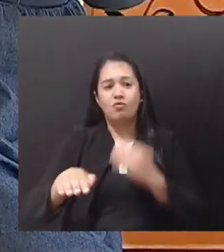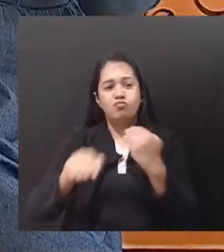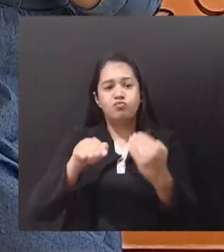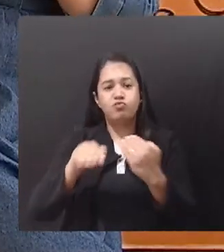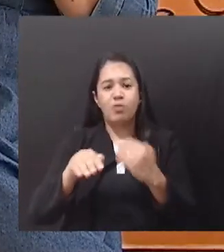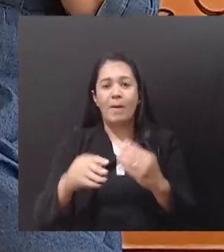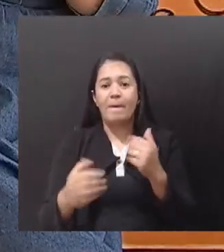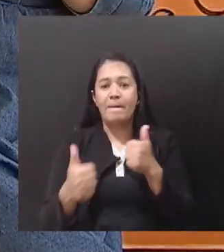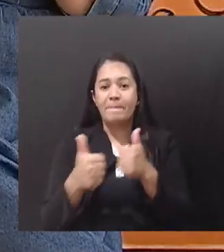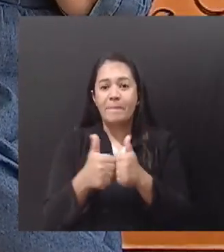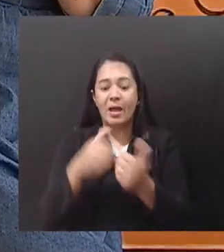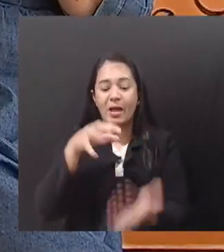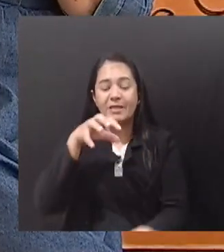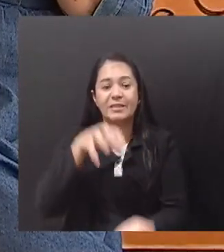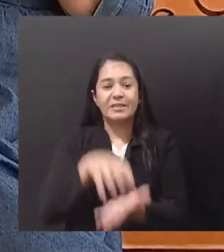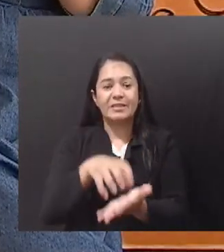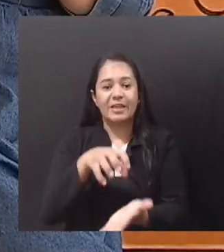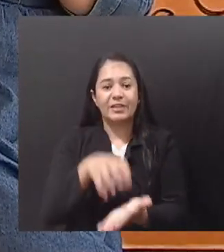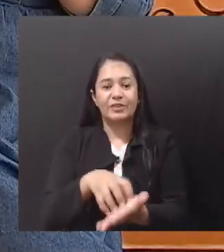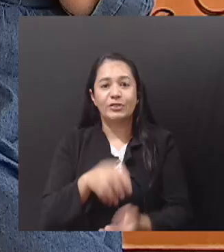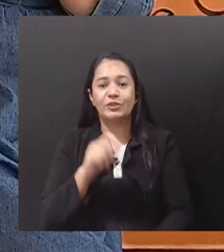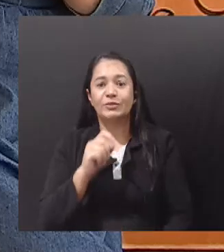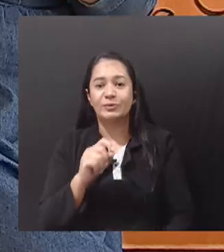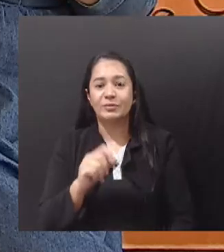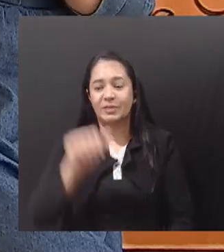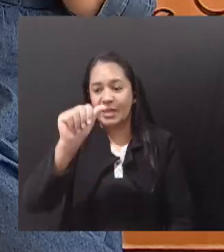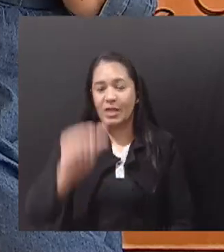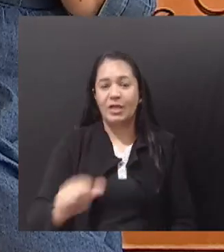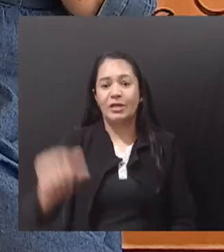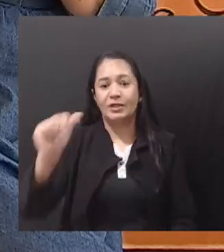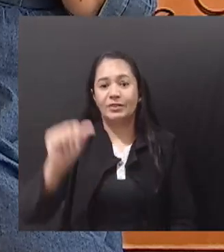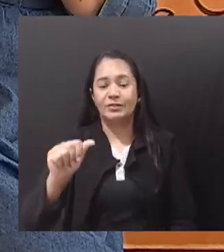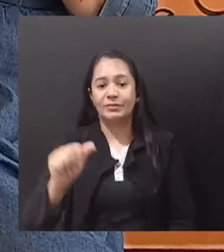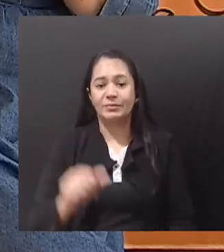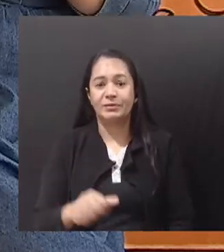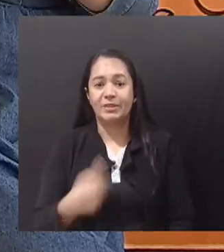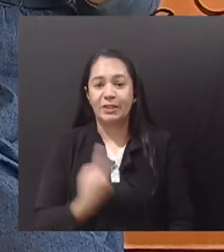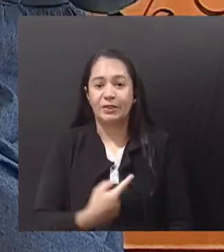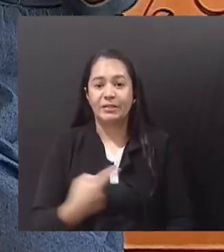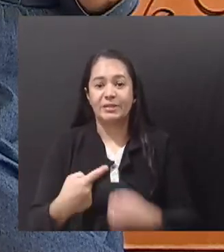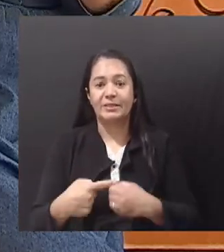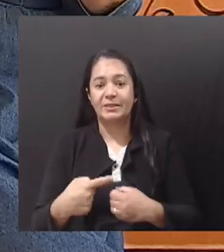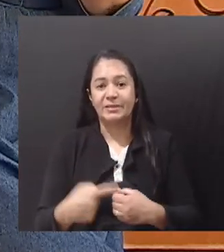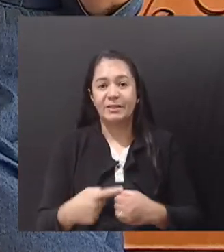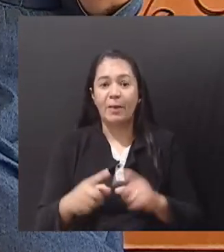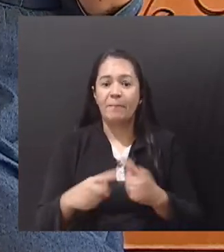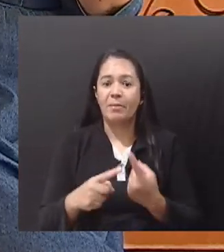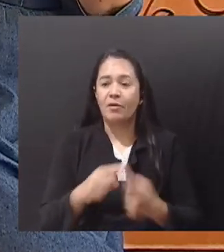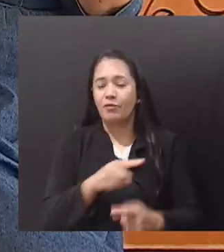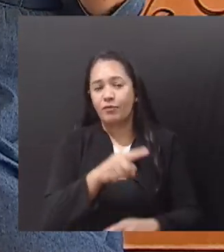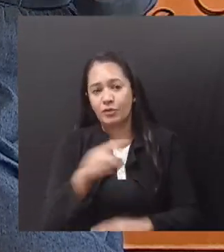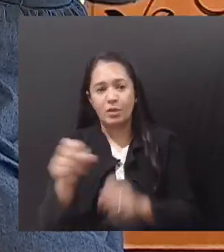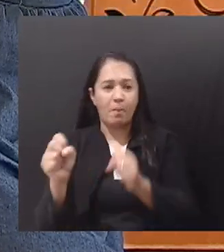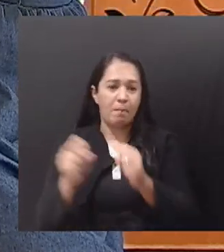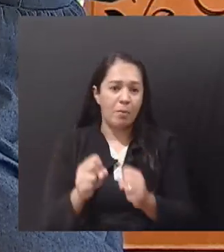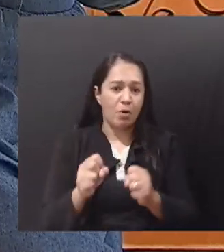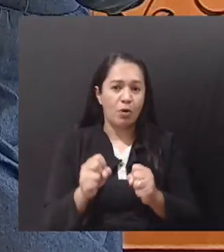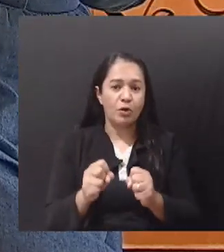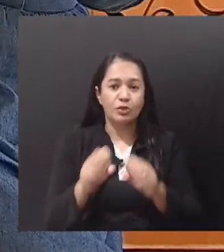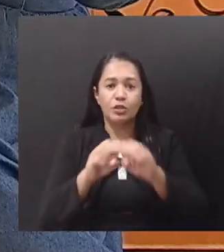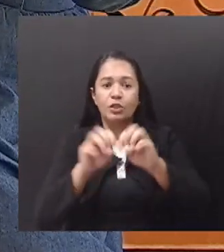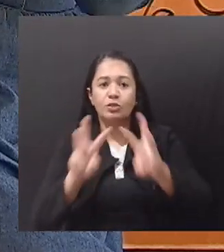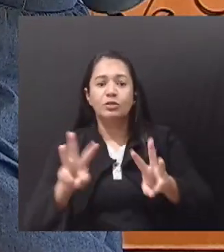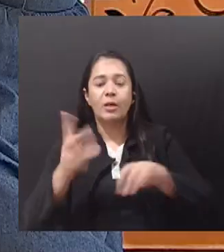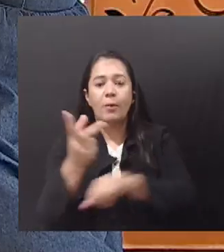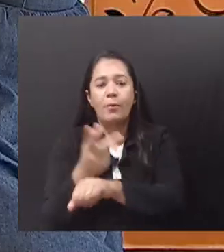a sede da Fraternidade Sem Fronteiras na nossa cidade. Mas você pode, claro, entrar lá no site, procurar